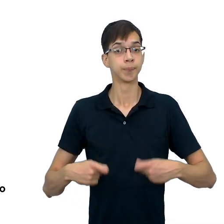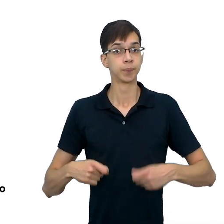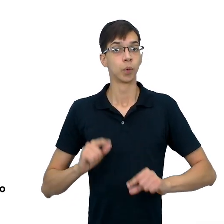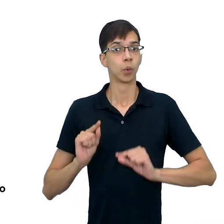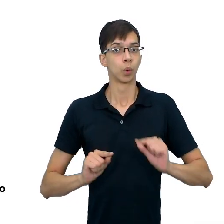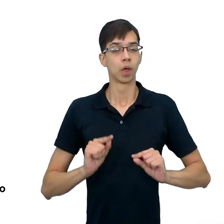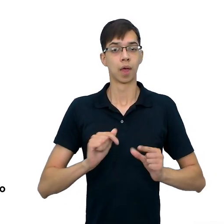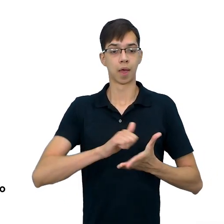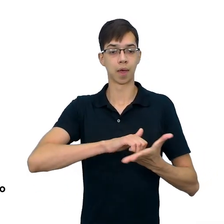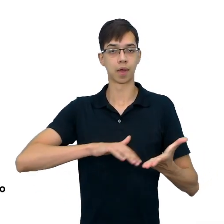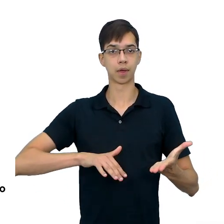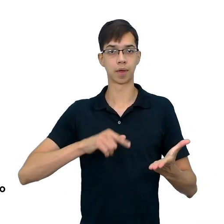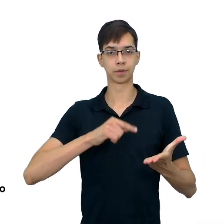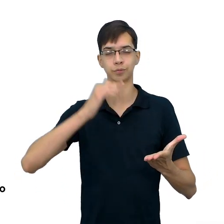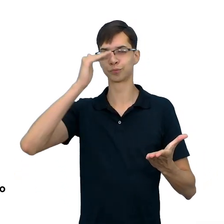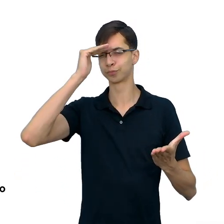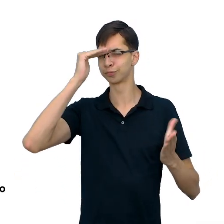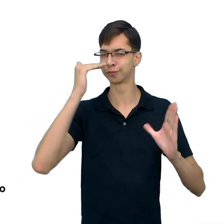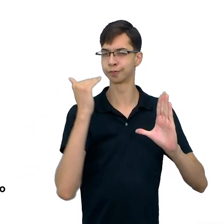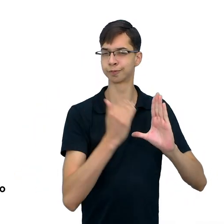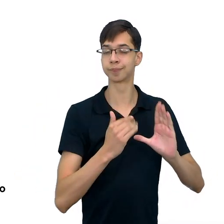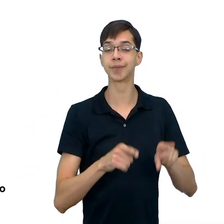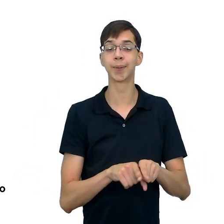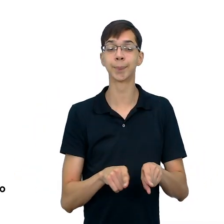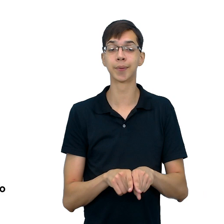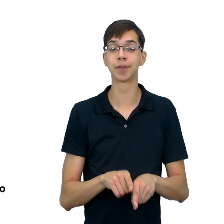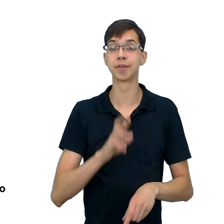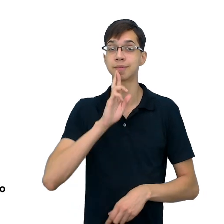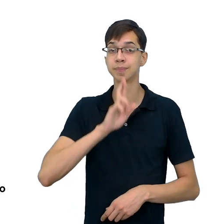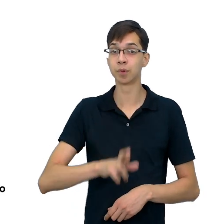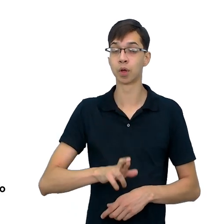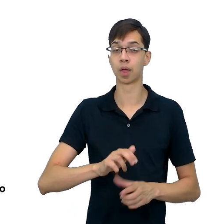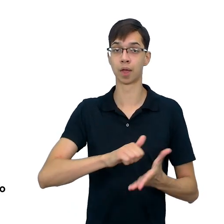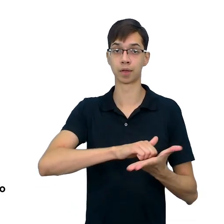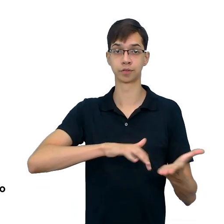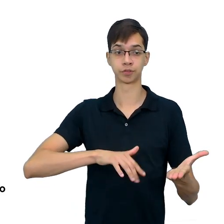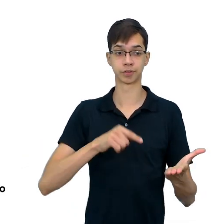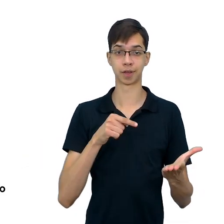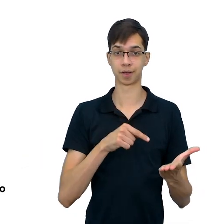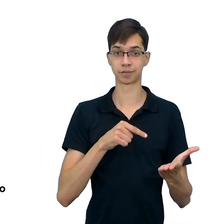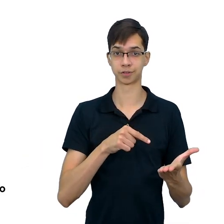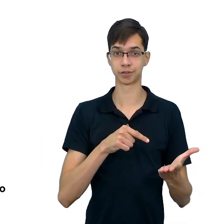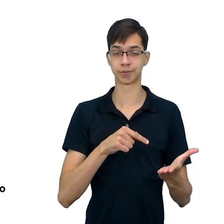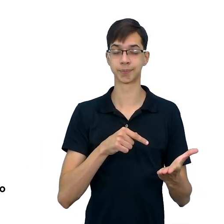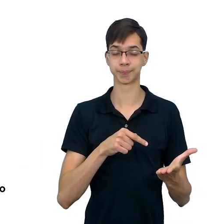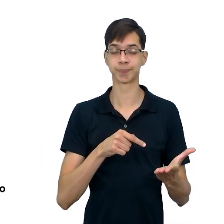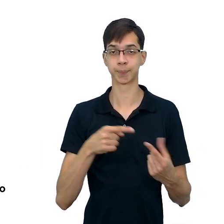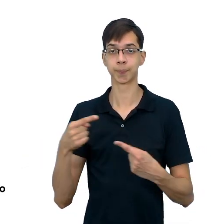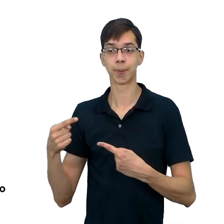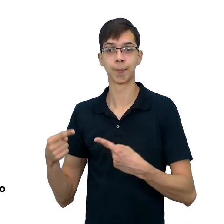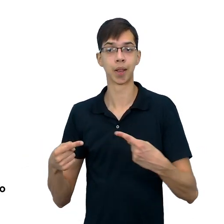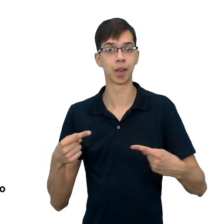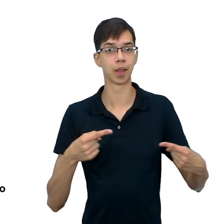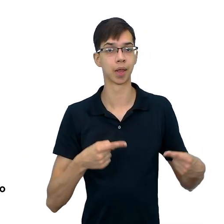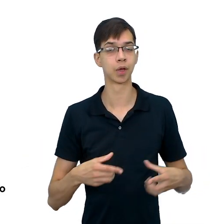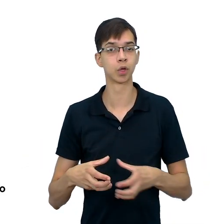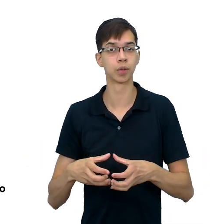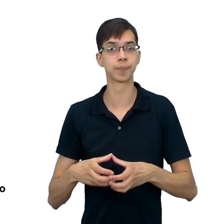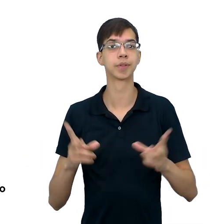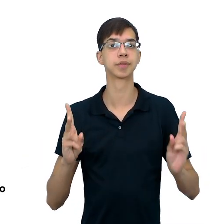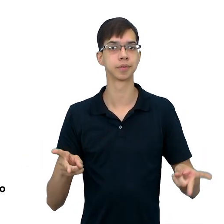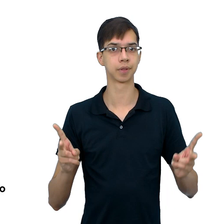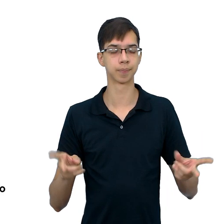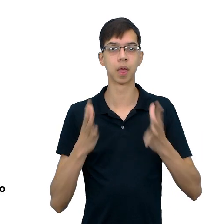né, e que as respostas dadas às atividades, elas sejam discutidas com a turma, né, observando